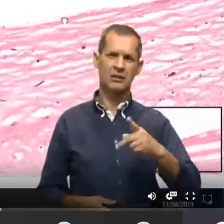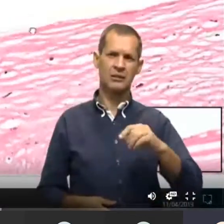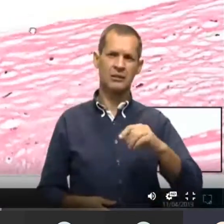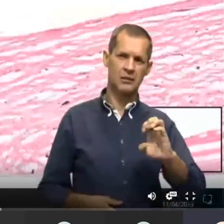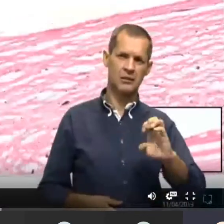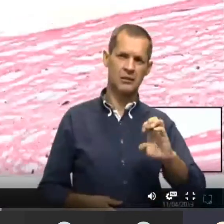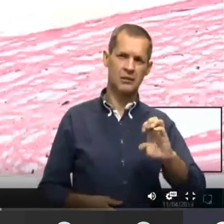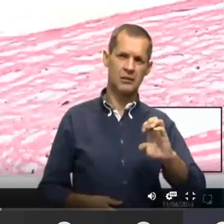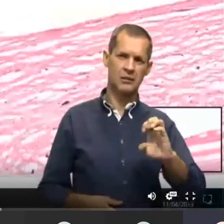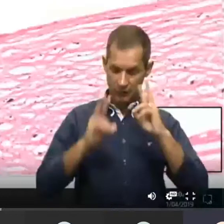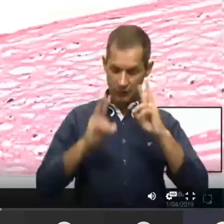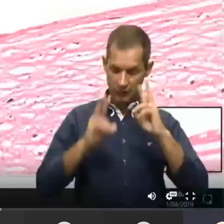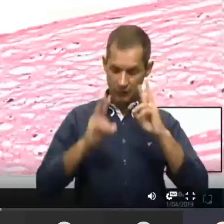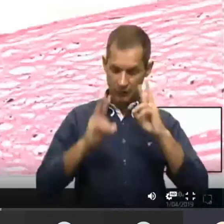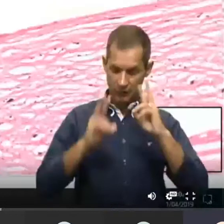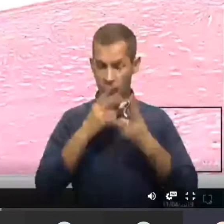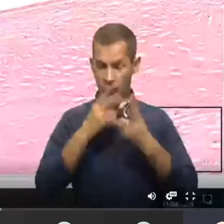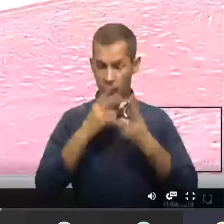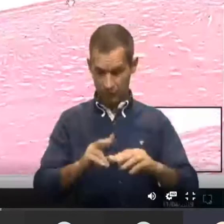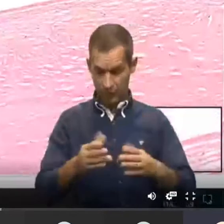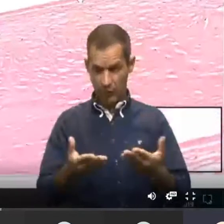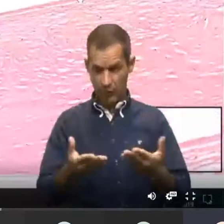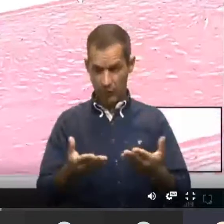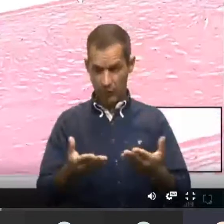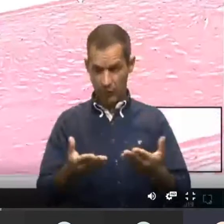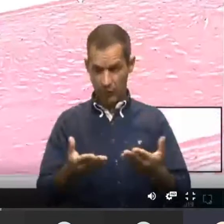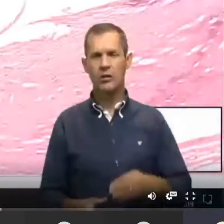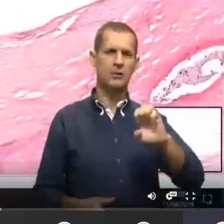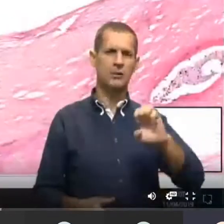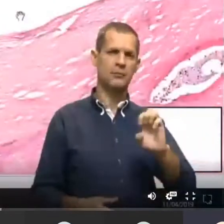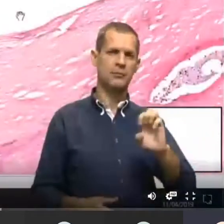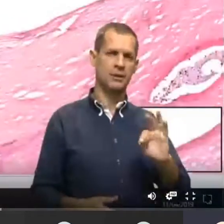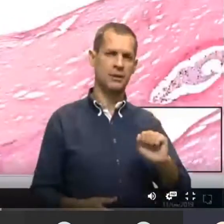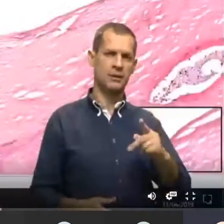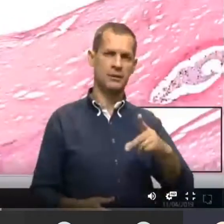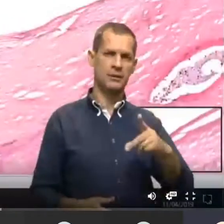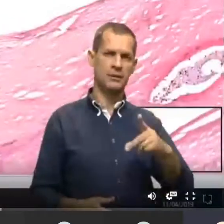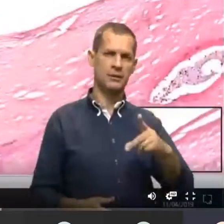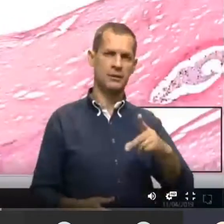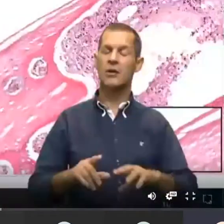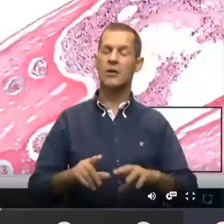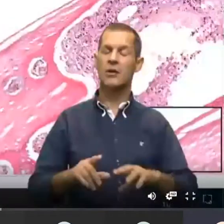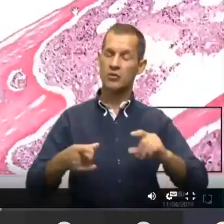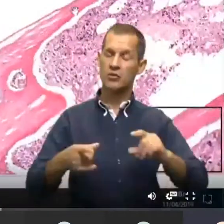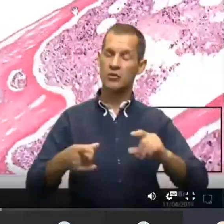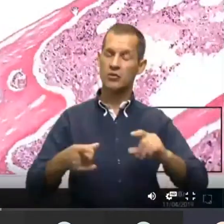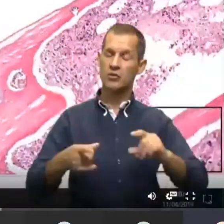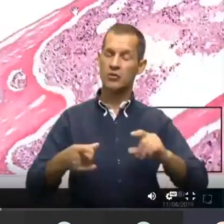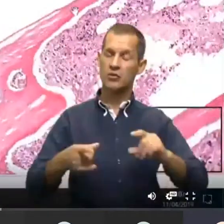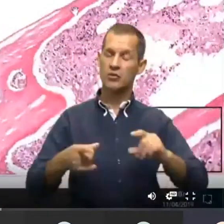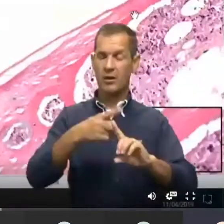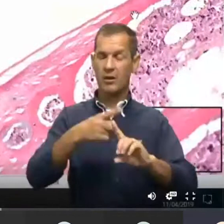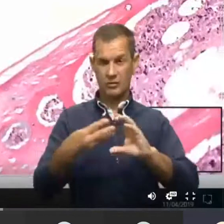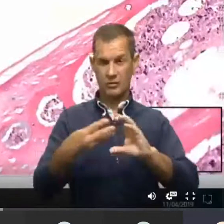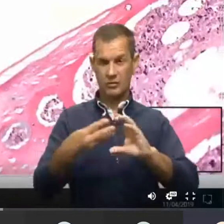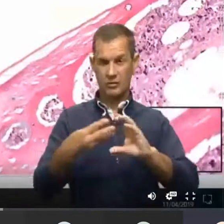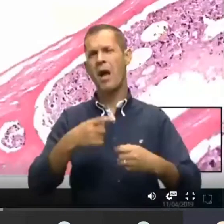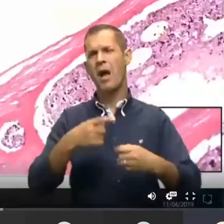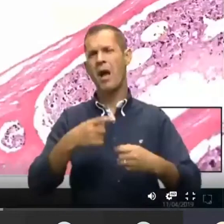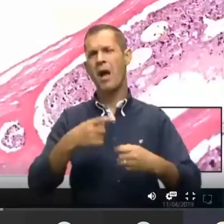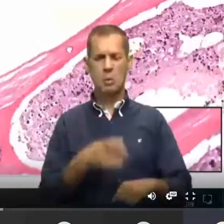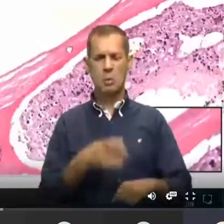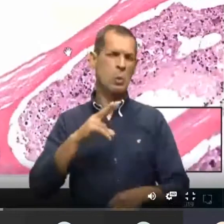o pseudoestratificado ciliado. A gente vê uma metaplasia para um outro tipo celular. Um tipo celular que é